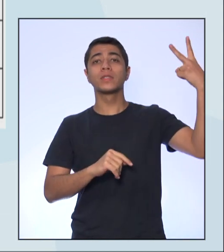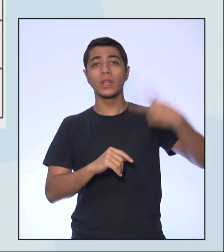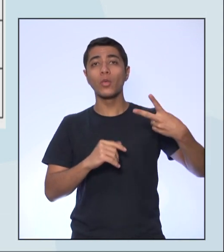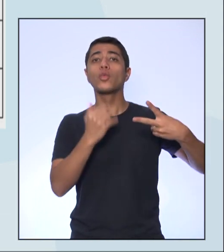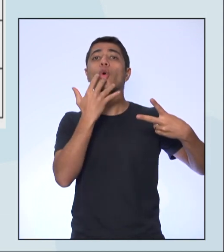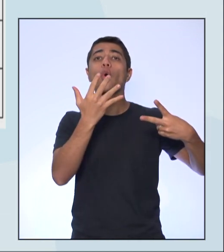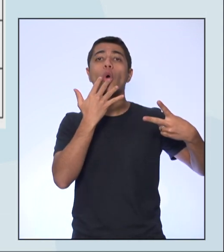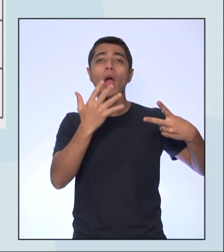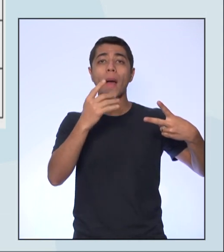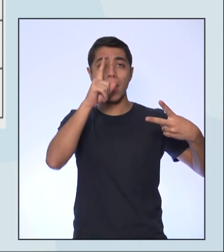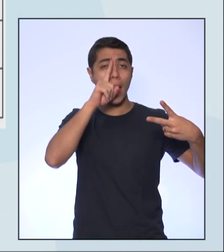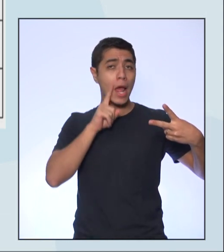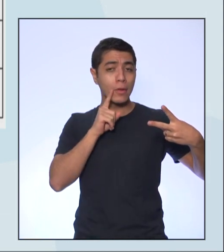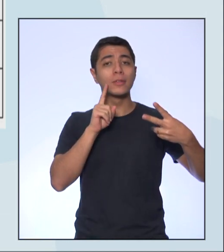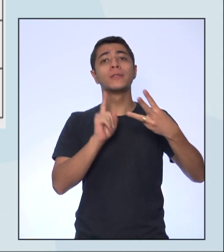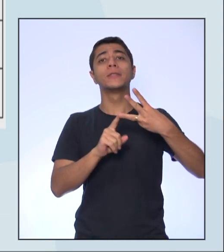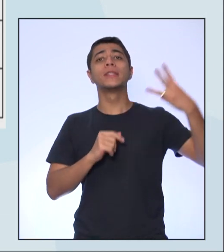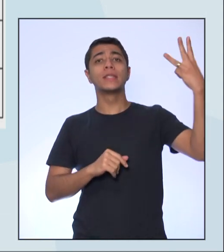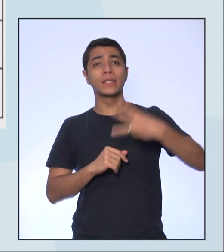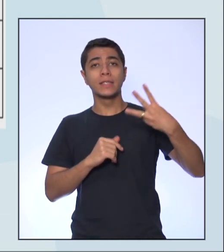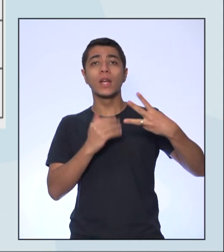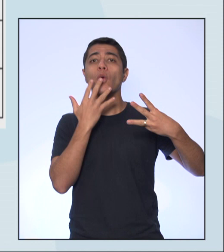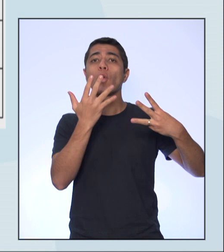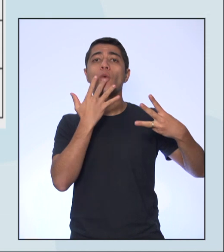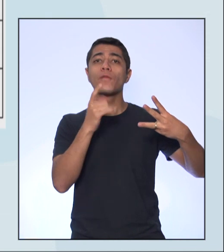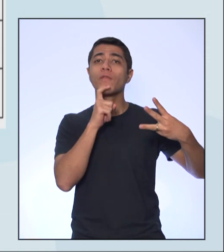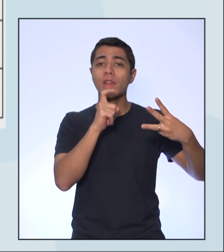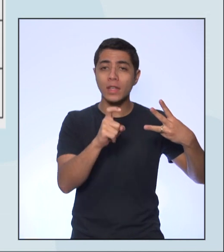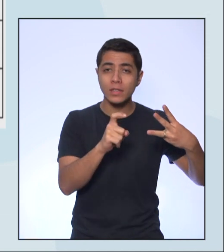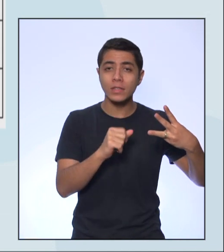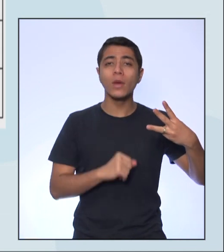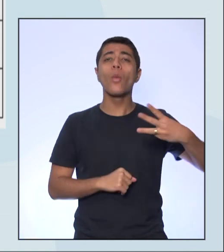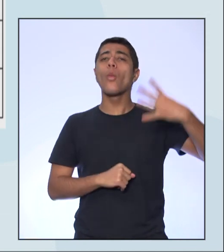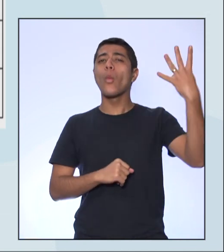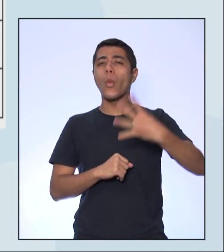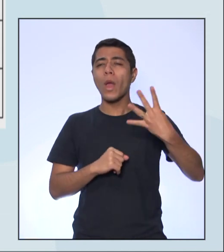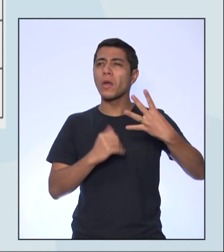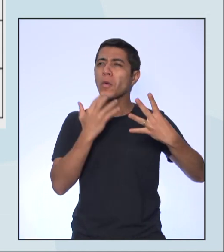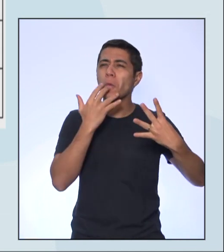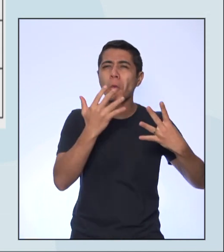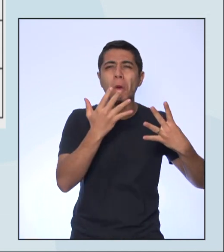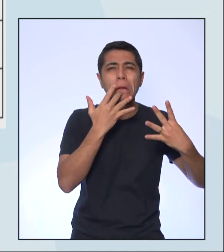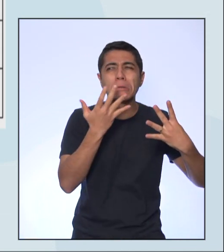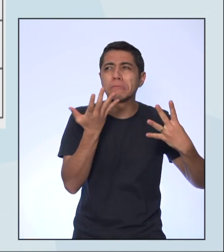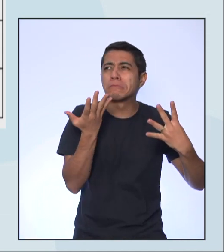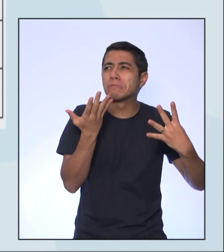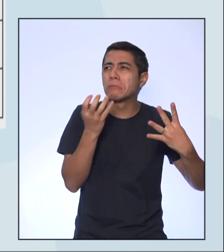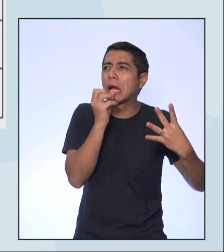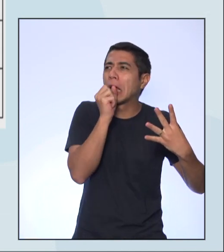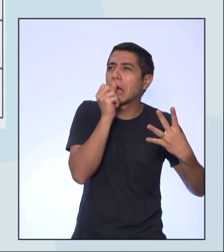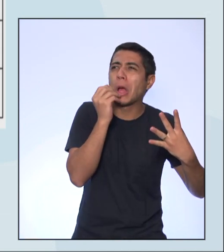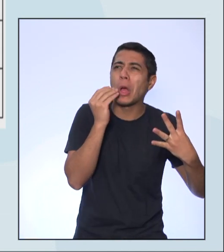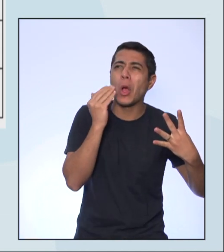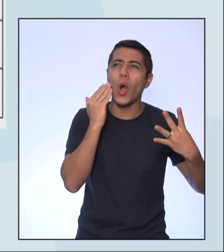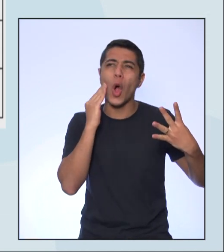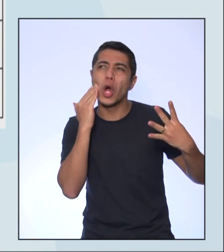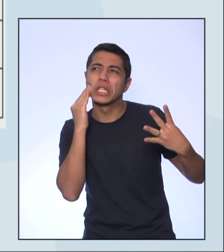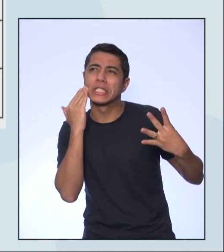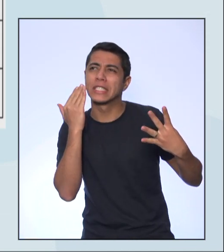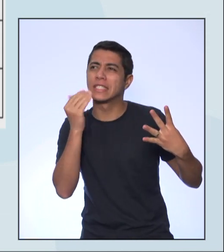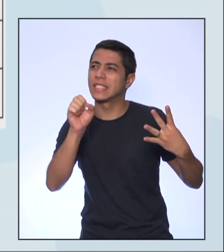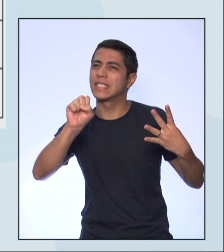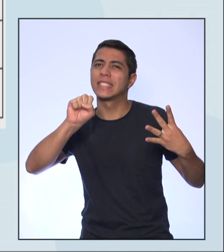terceiro quadrante em verde quarto quadrante é um salmão rosa sei lá o que que é isso mais então não é o